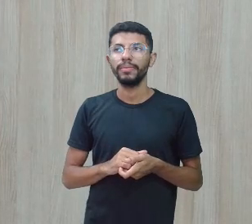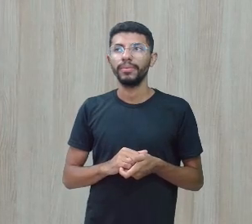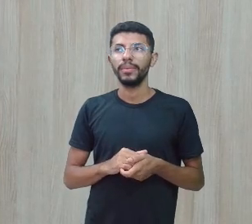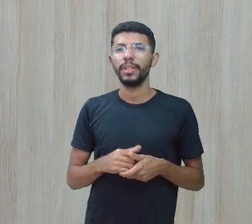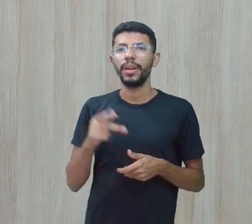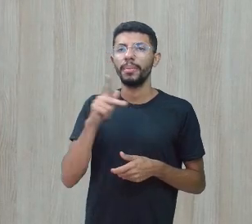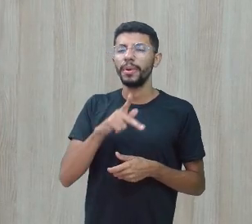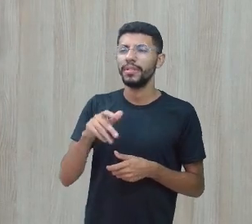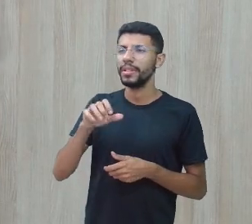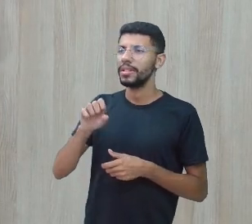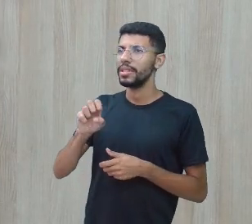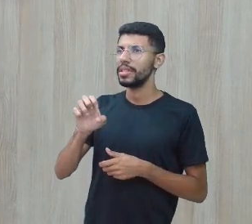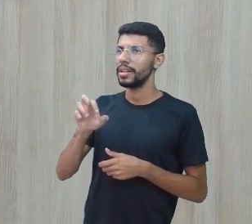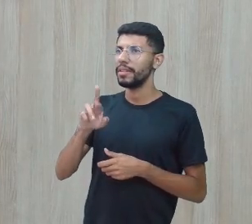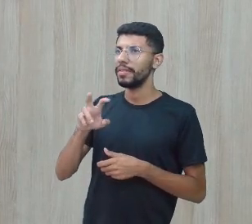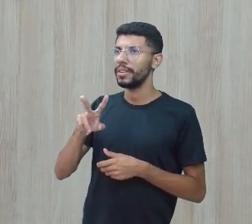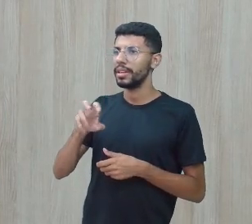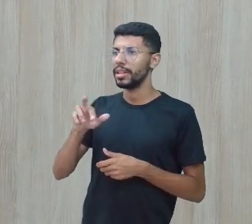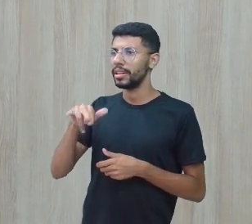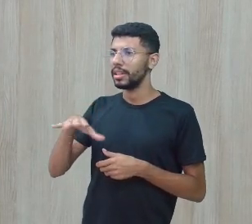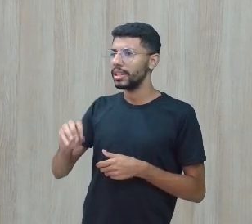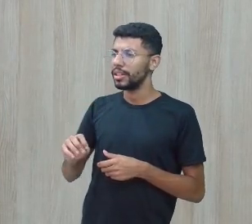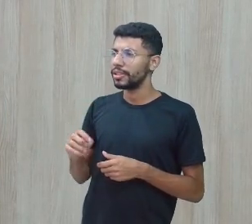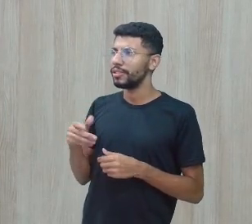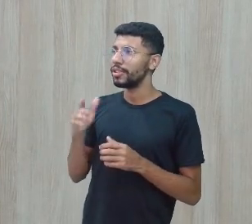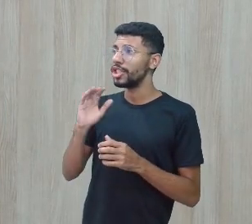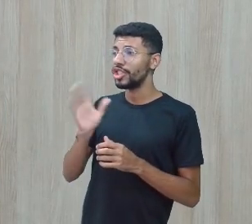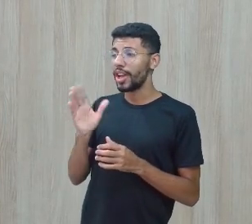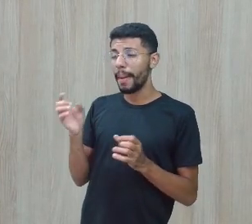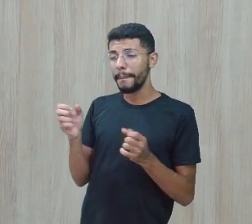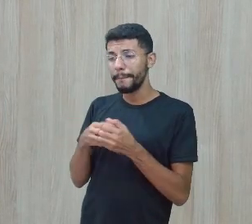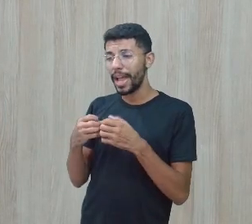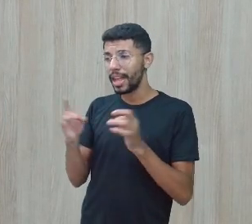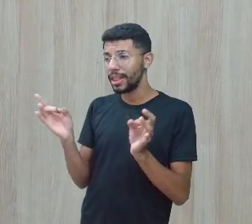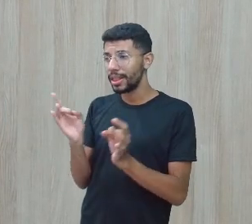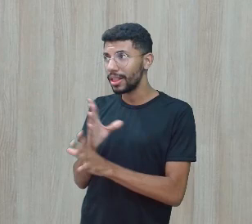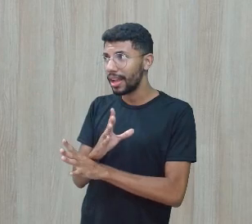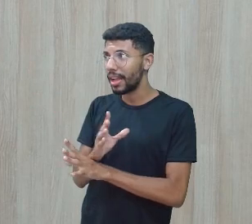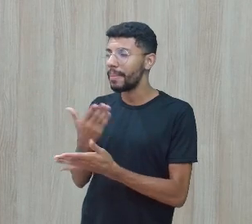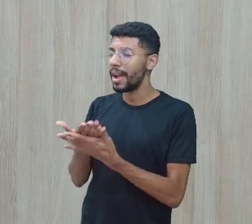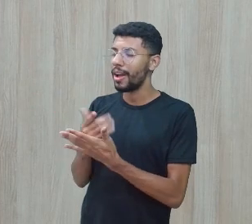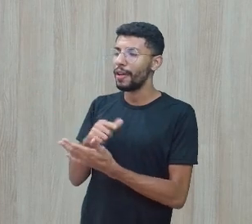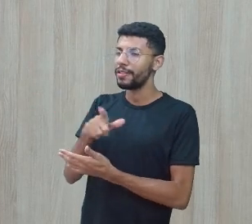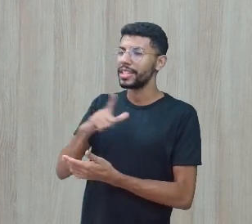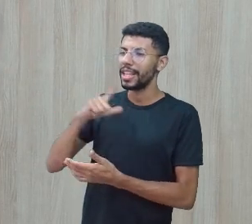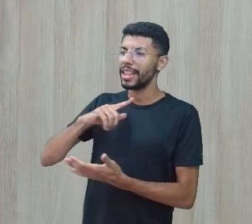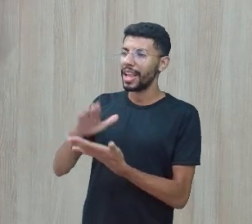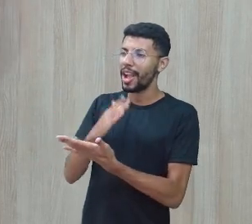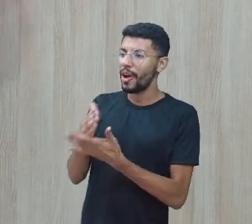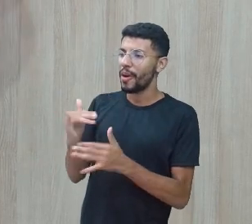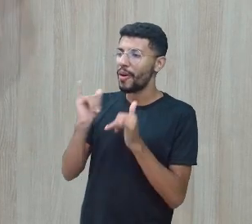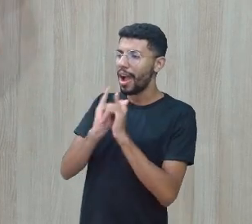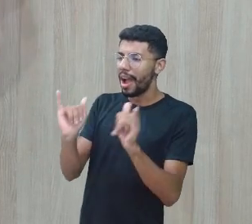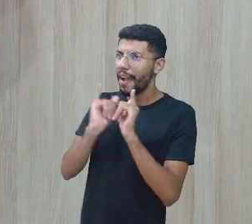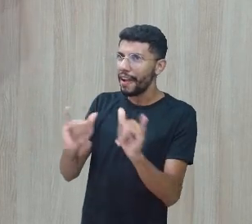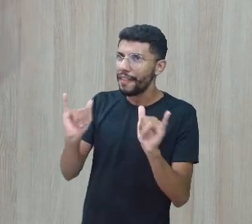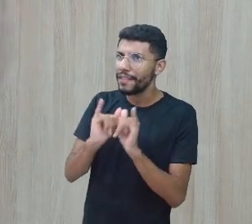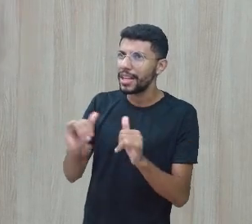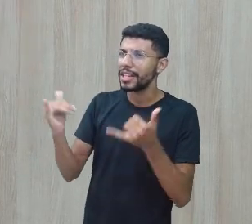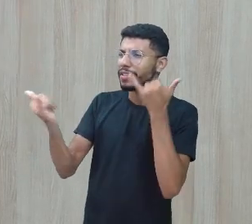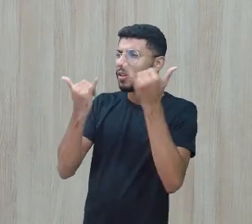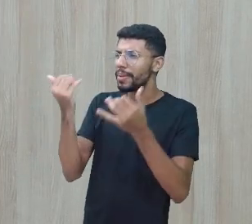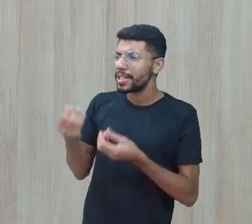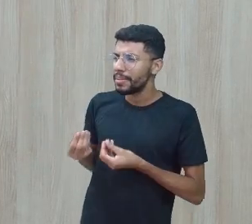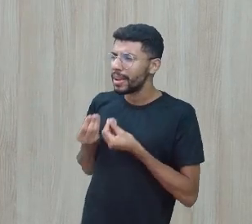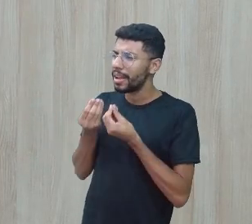Severino Arruda, já estamos chegando aí na nossa reta final da nossa aula. Mas me diga aí, você ainda tem mais algum recadinho, mais alguma informação